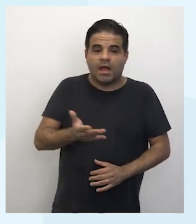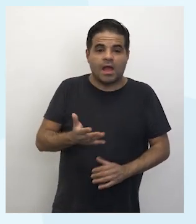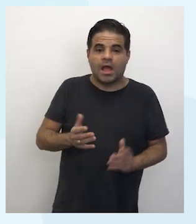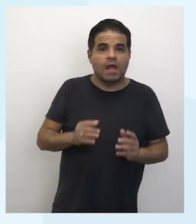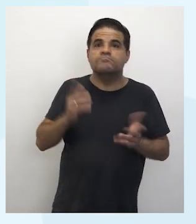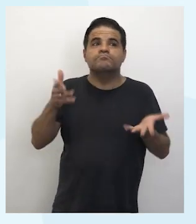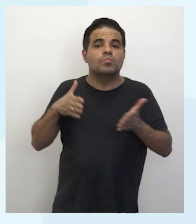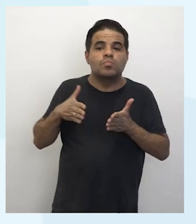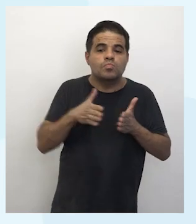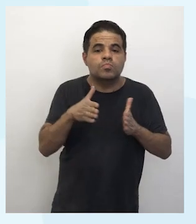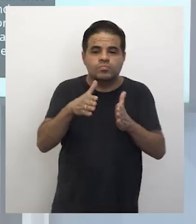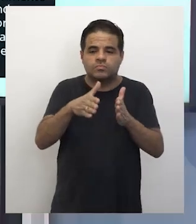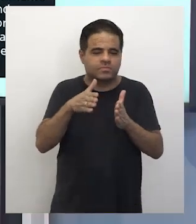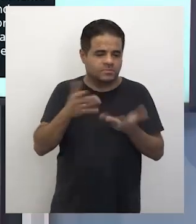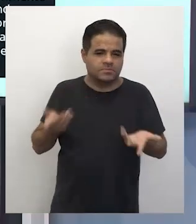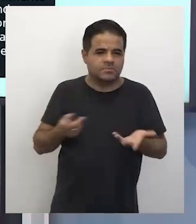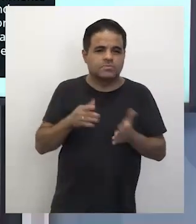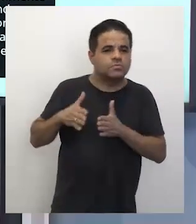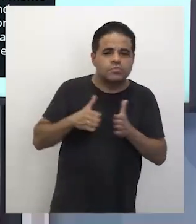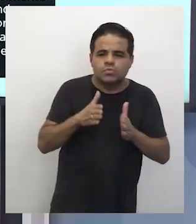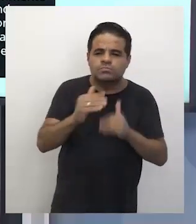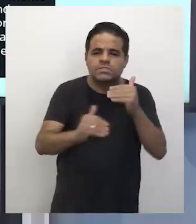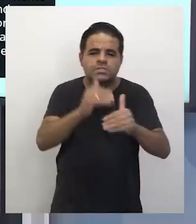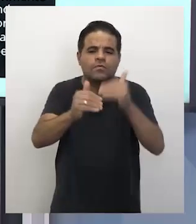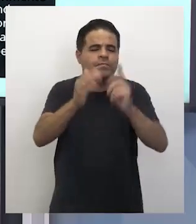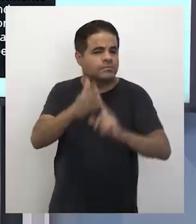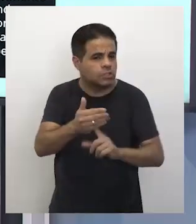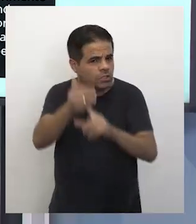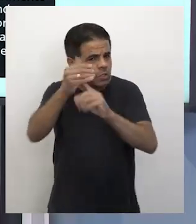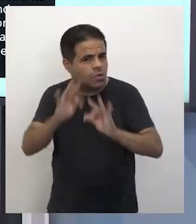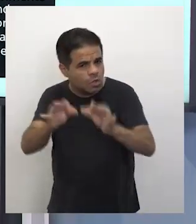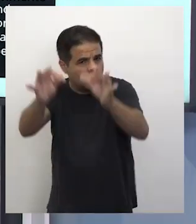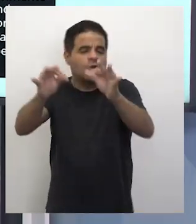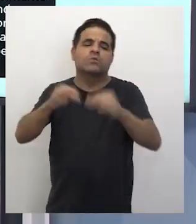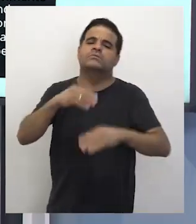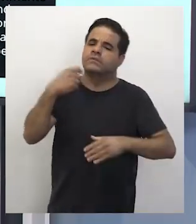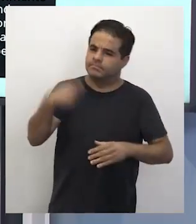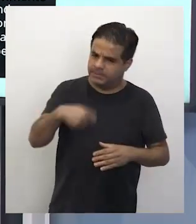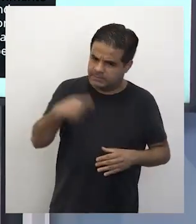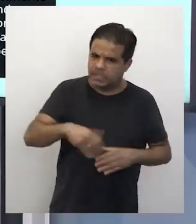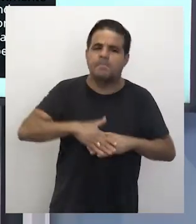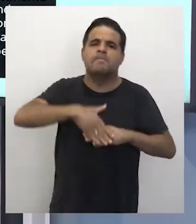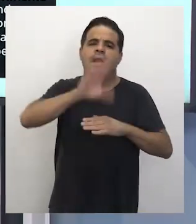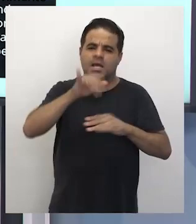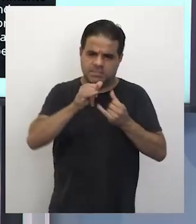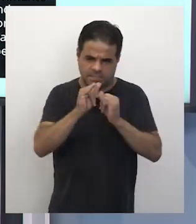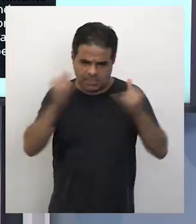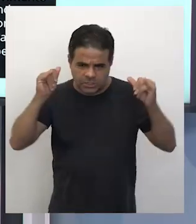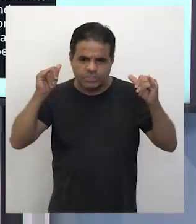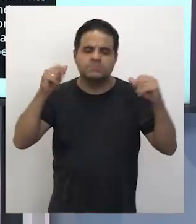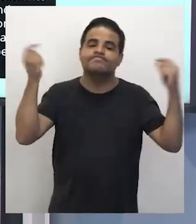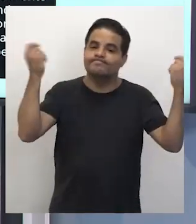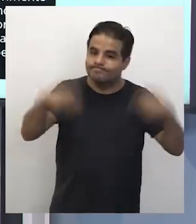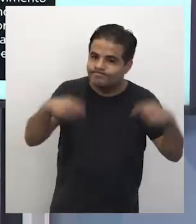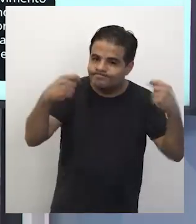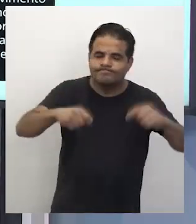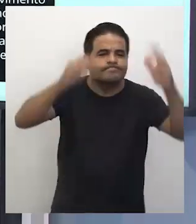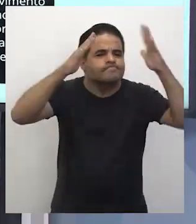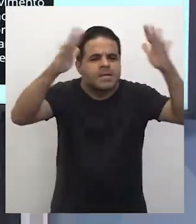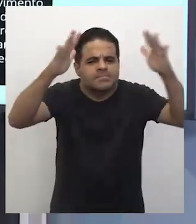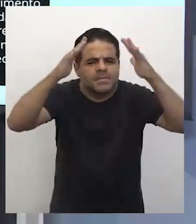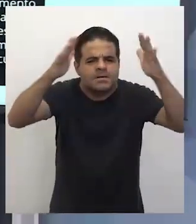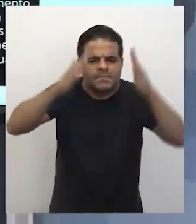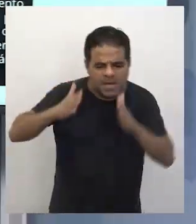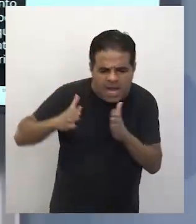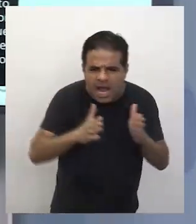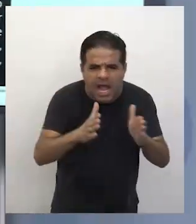rumo que a gente tomou, né? A gente está tomando rumo ao desenvolvimento tecnológico, isso vai demandar mais energia, então a gente precisa pensar. Mas no meio do